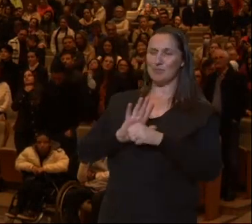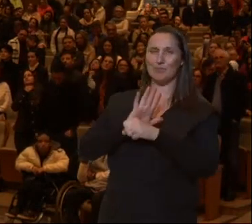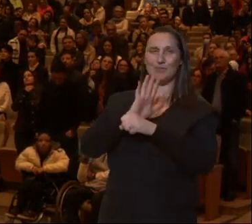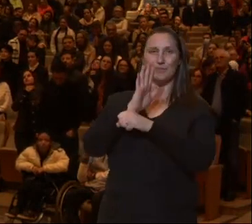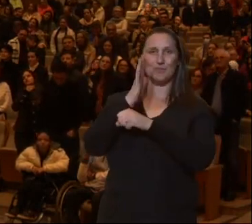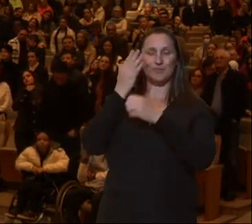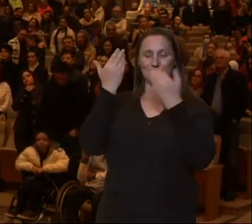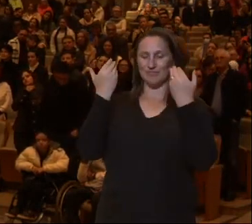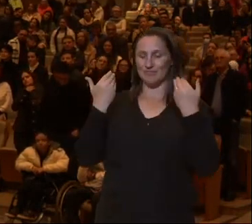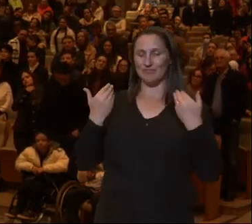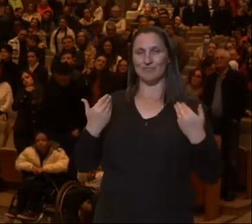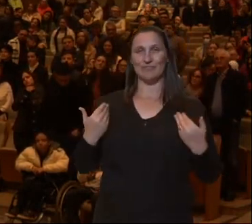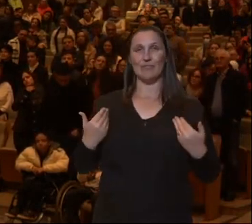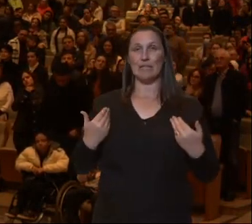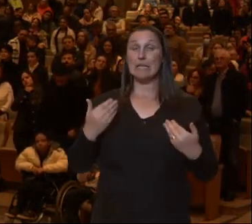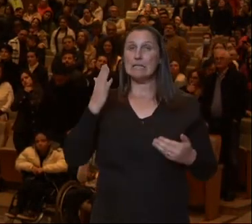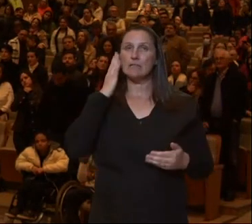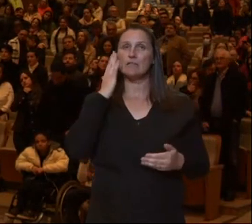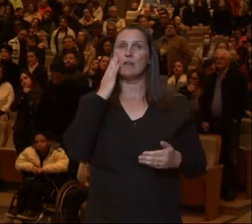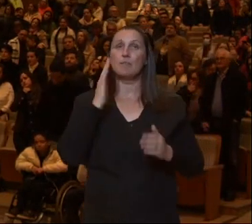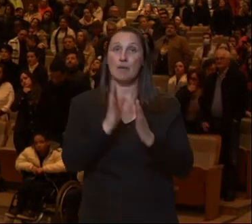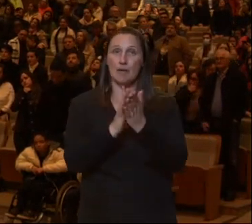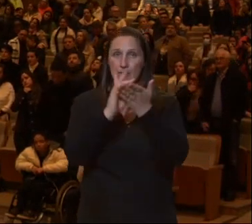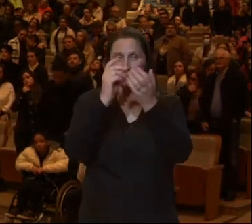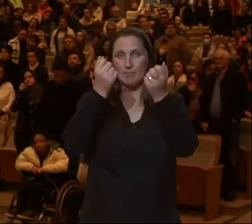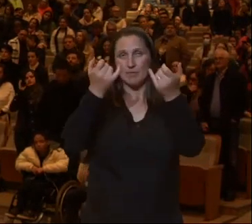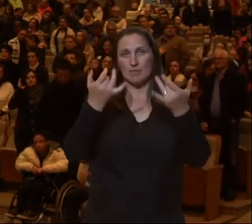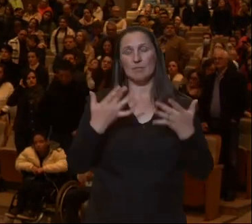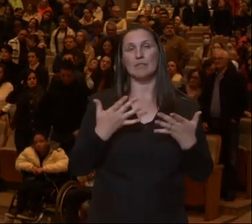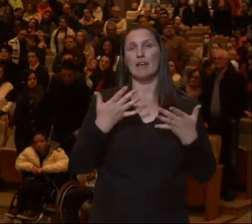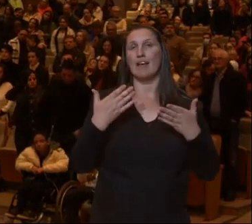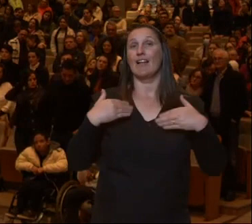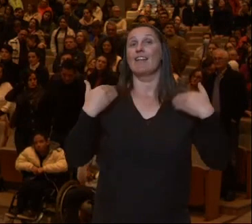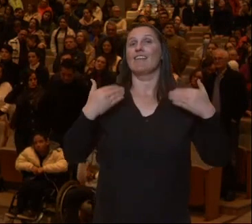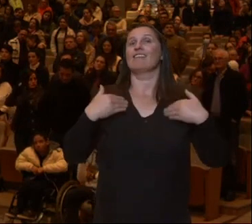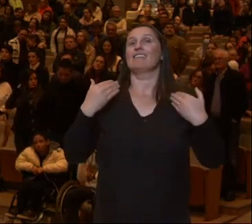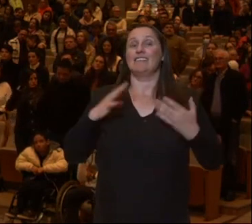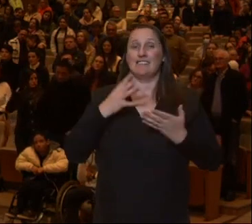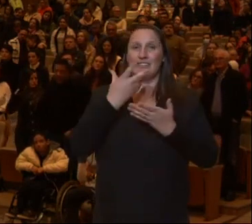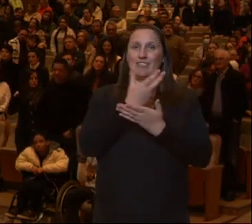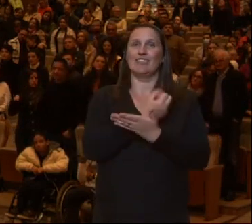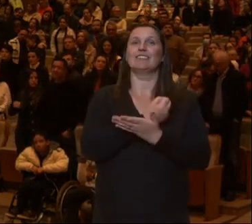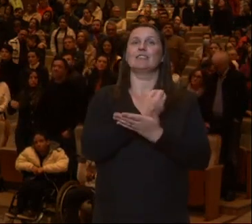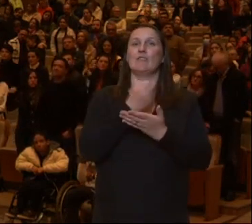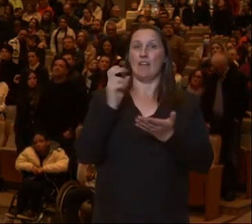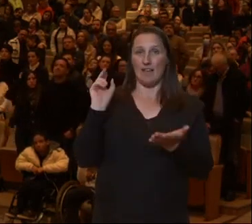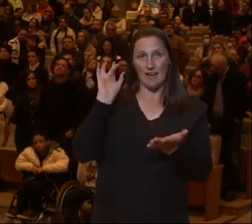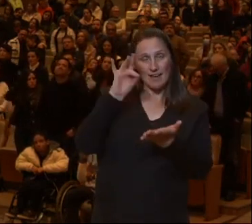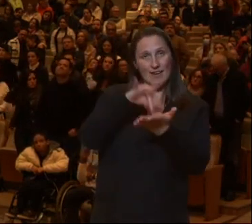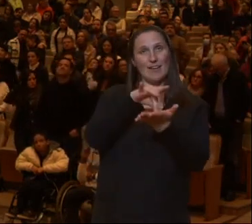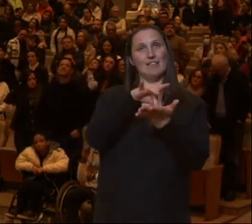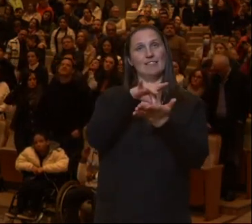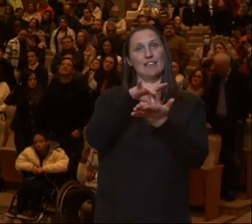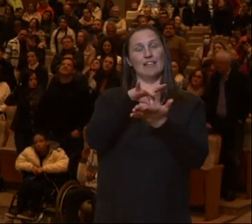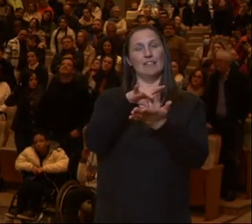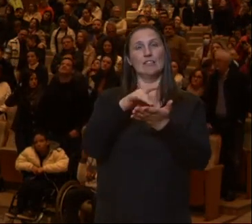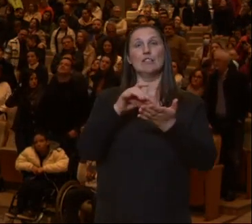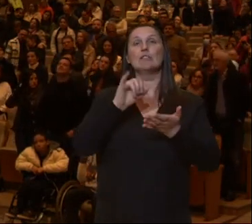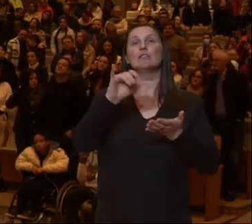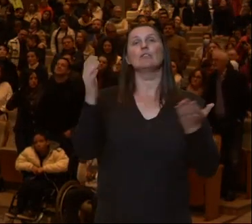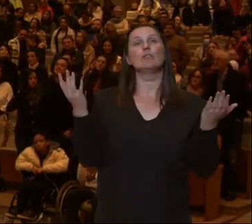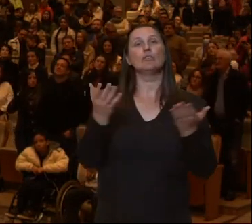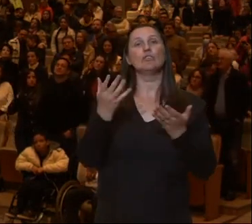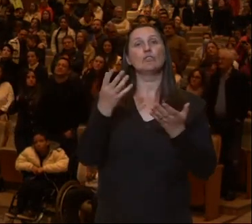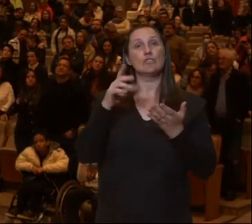da salvação, ela é uma realidade. Se hoje você tomar essa decisão, o Espírito Santo